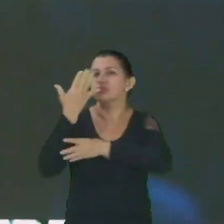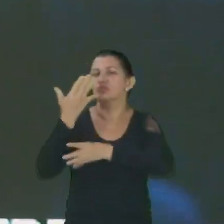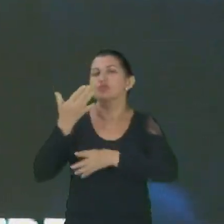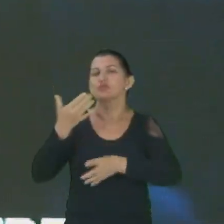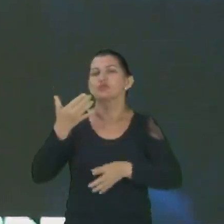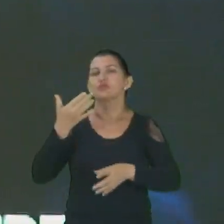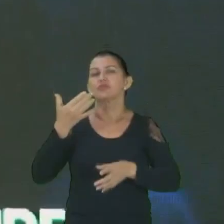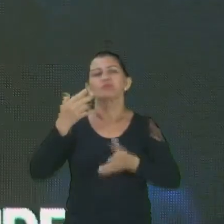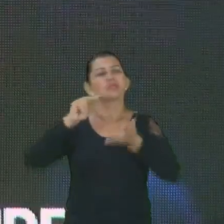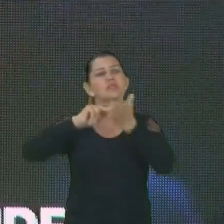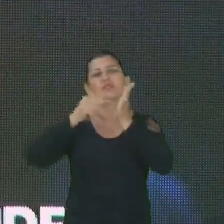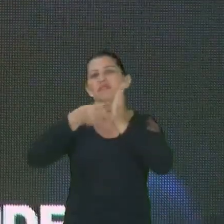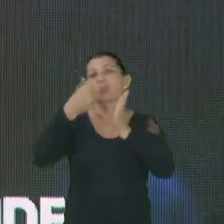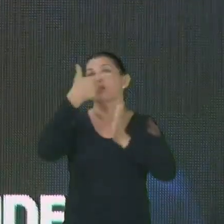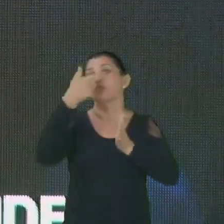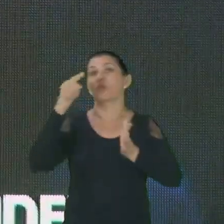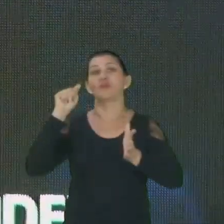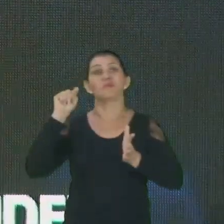2000 anos.